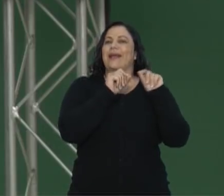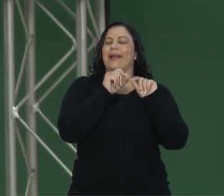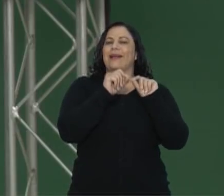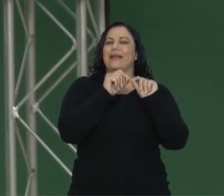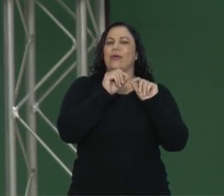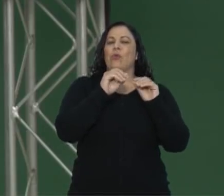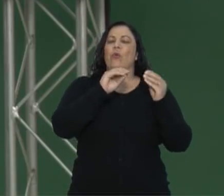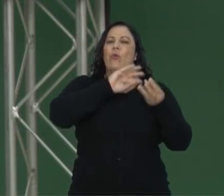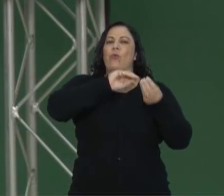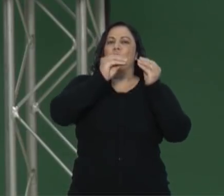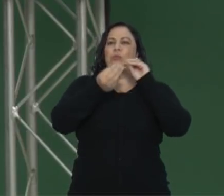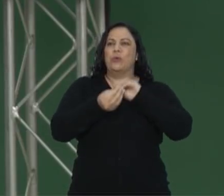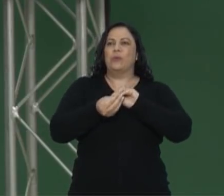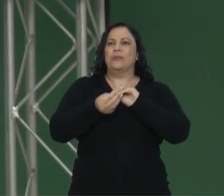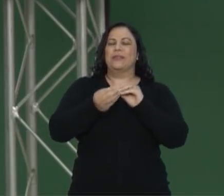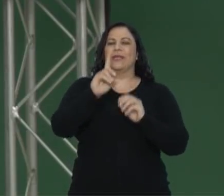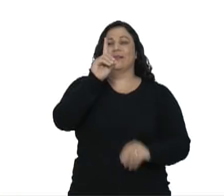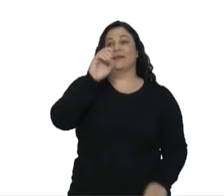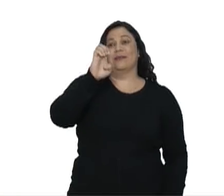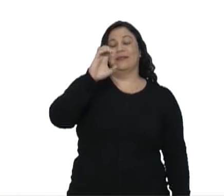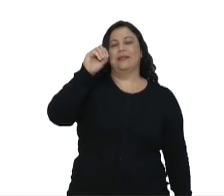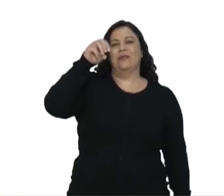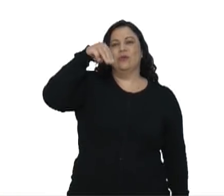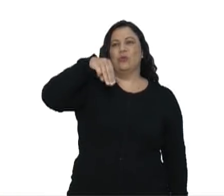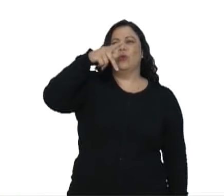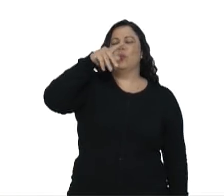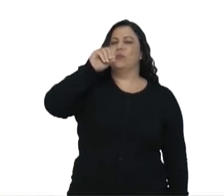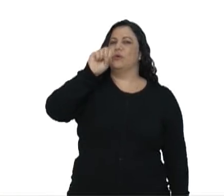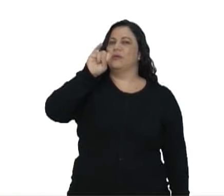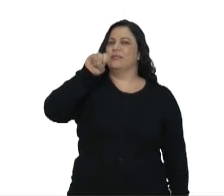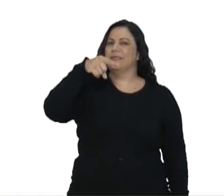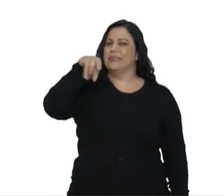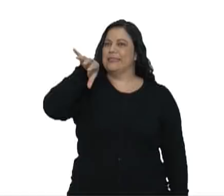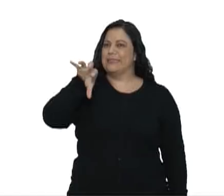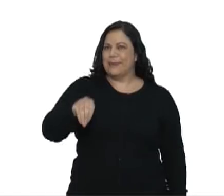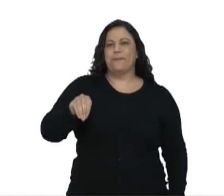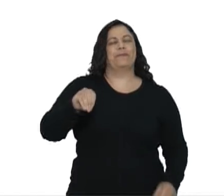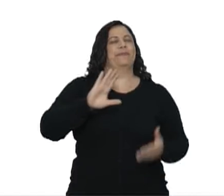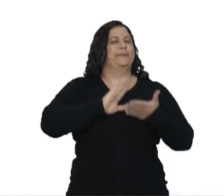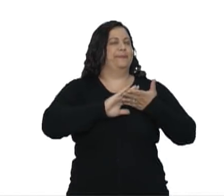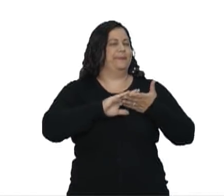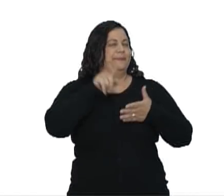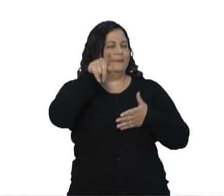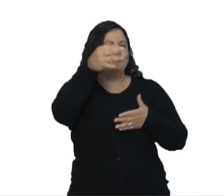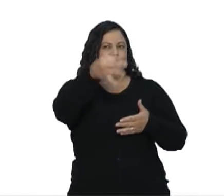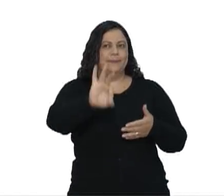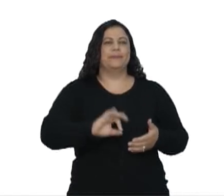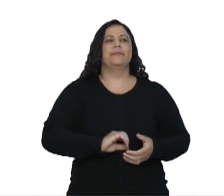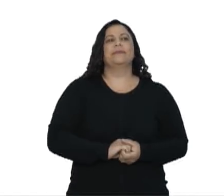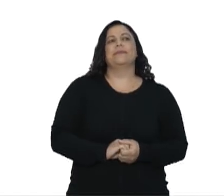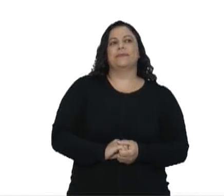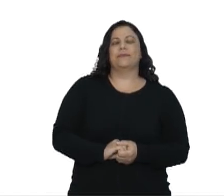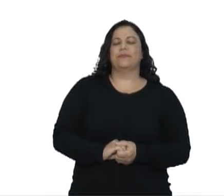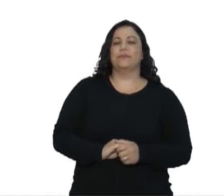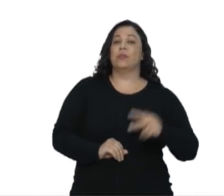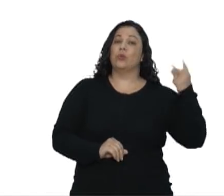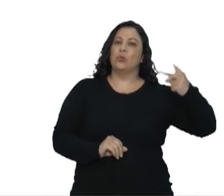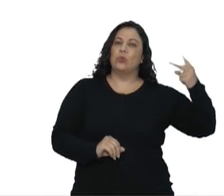nossa segunda pergunta de hoje? Em uma cadeia alimentar, os decompositores garantem o quê?